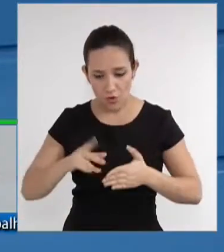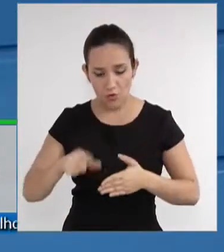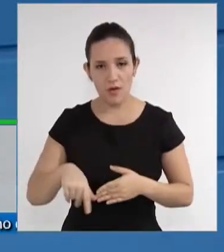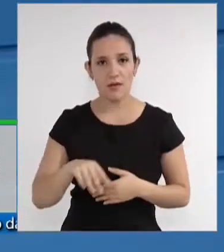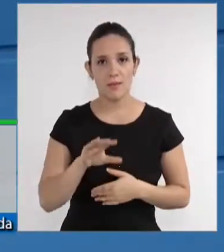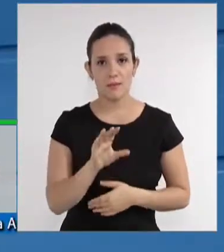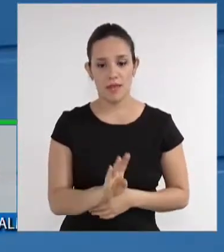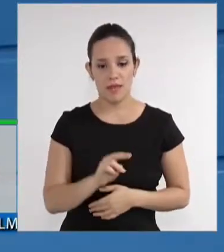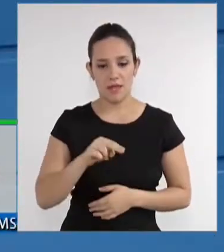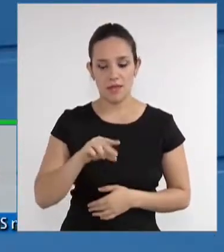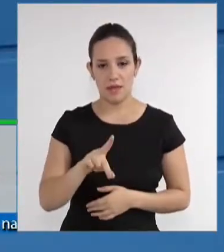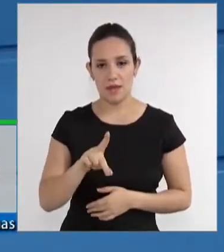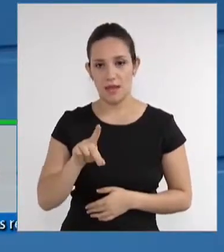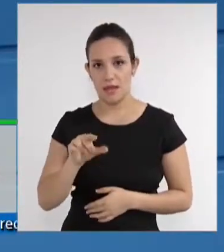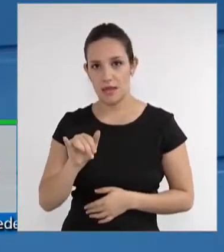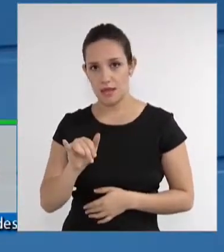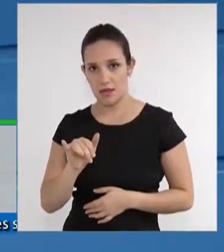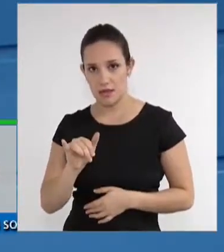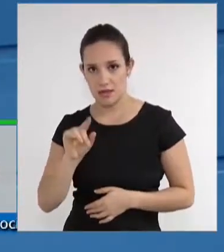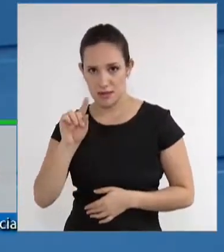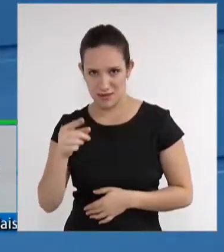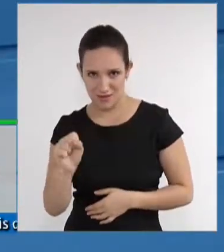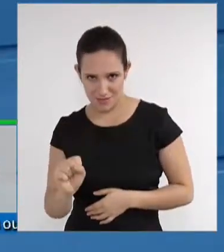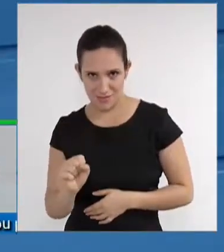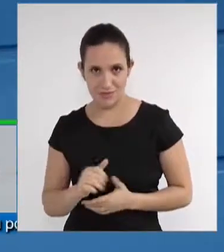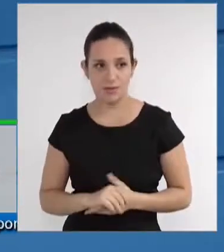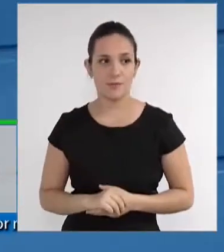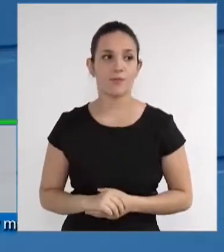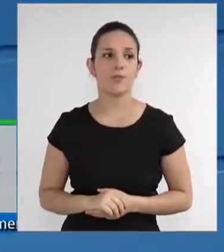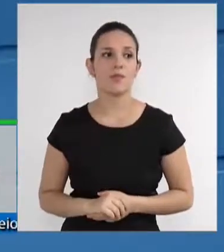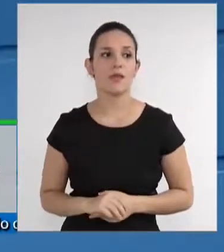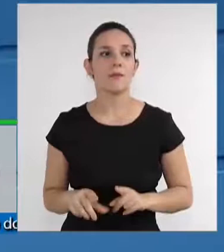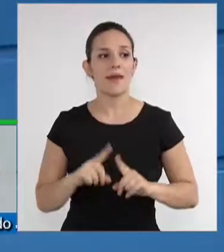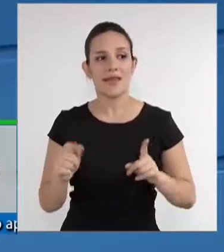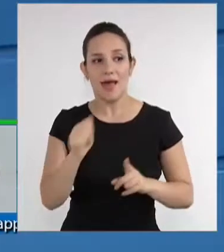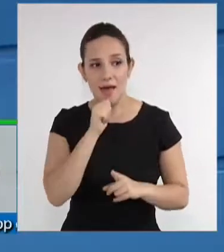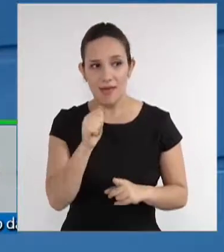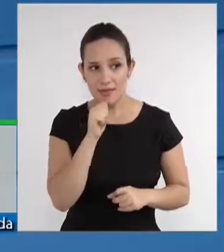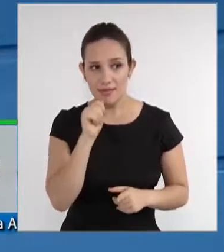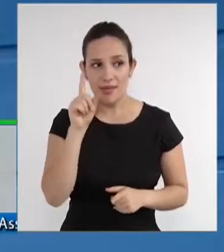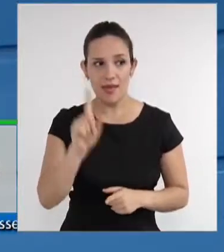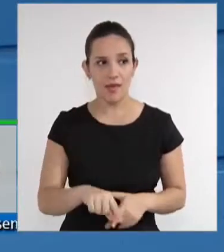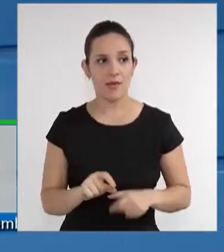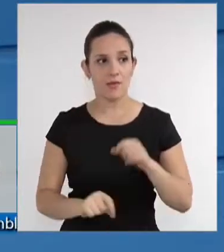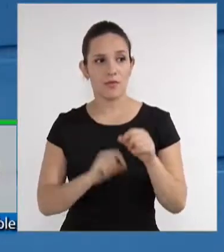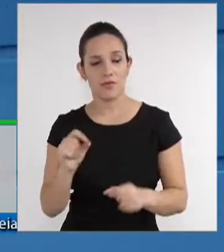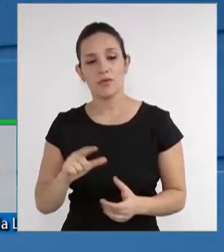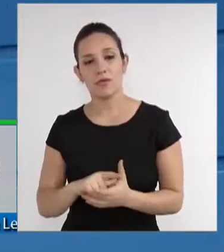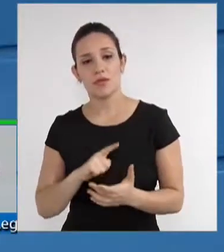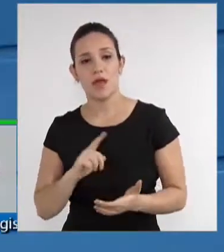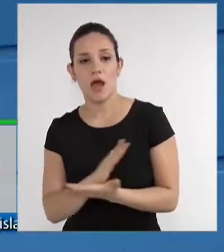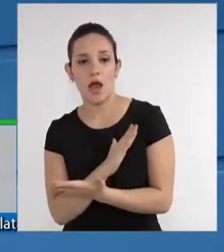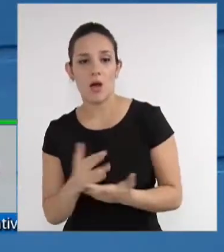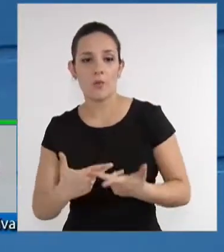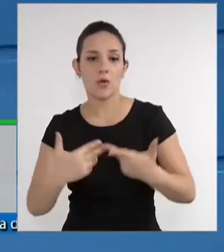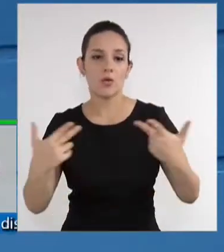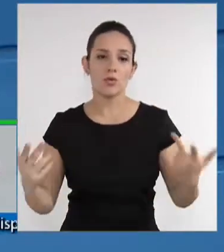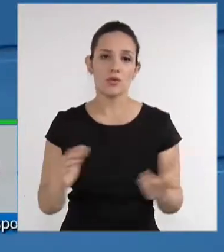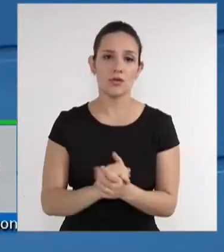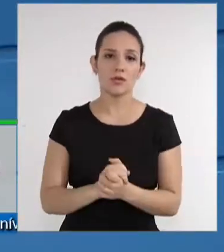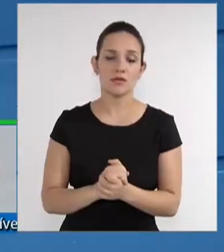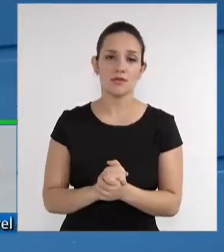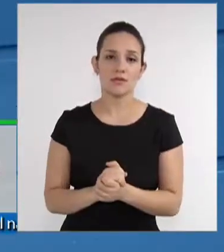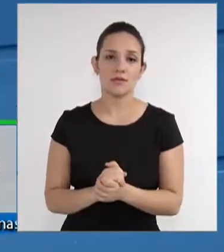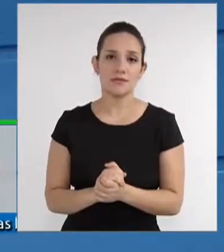os BDIs, né? Que são os BDIs e tal. Mas, mesmo assim, em razão de algumas situações que permite a